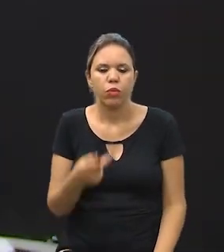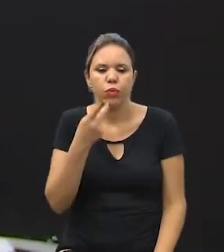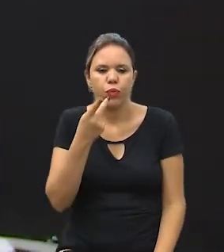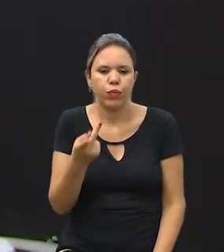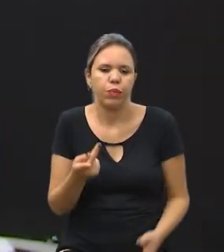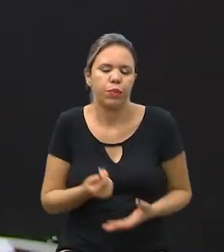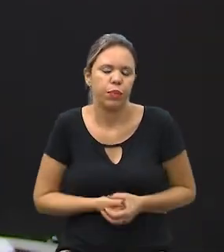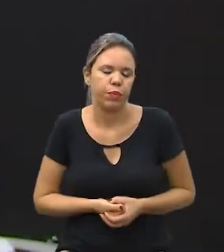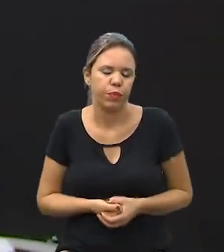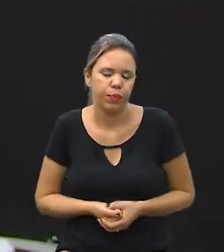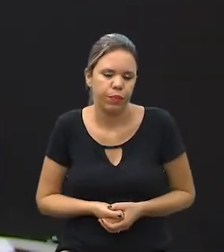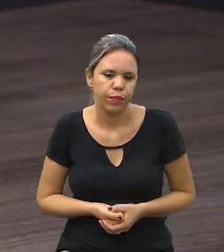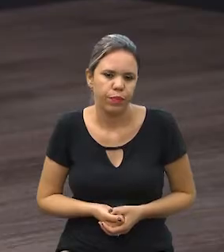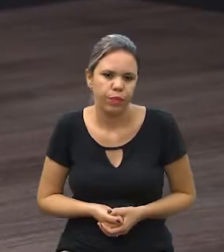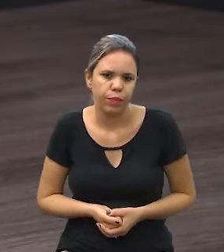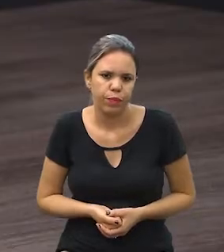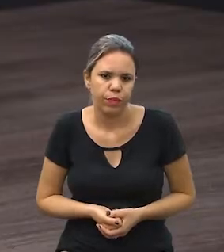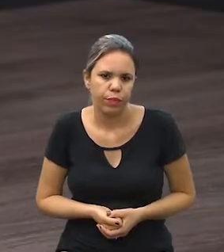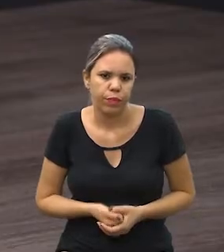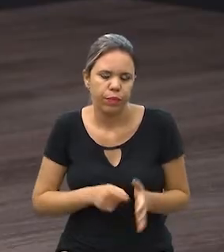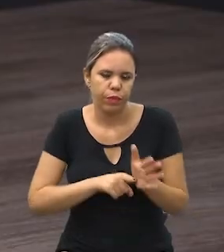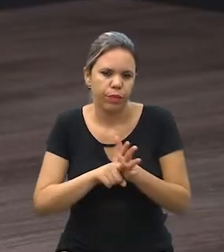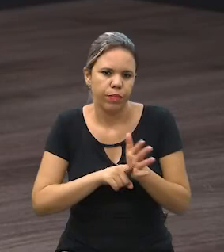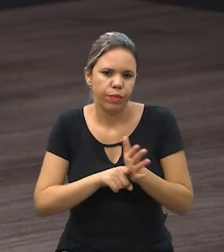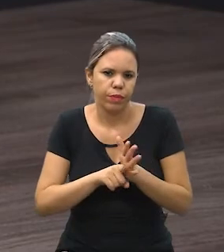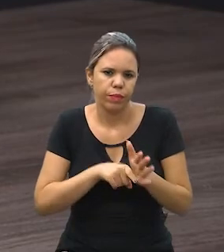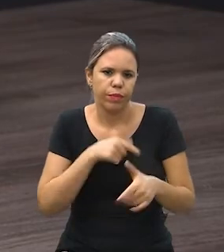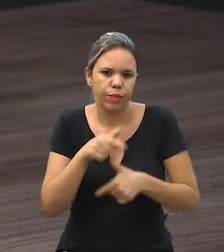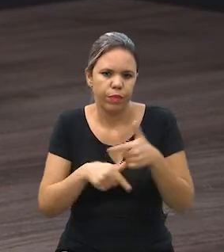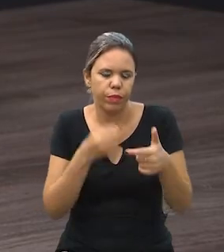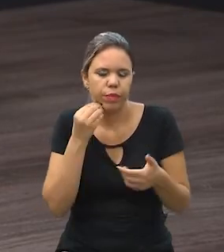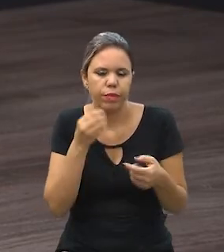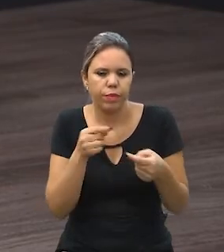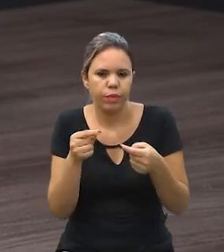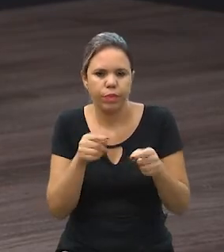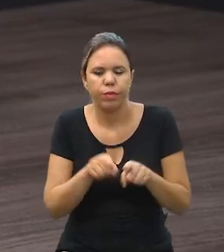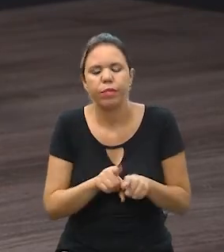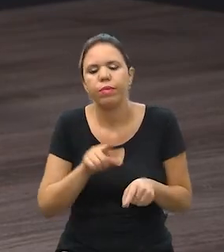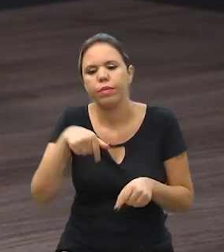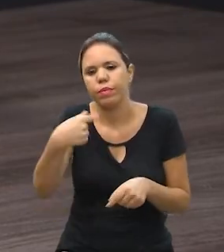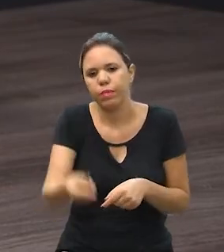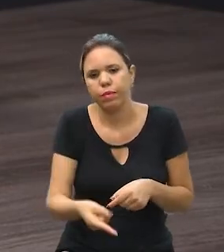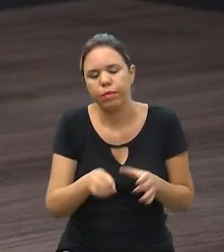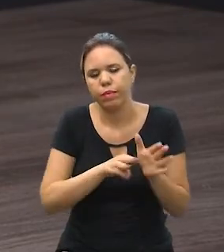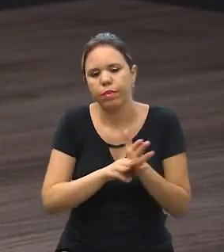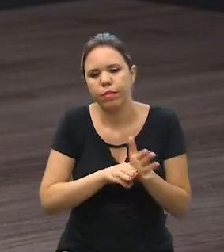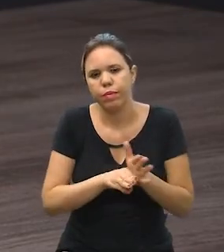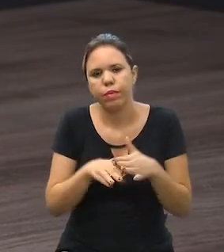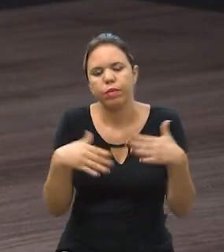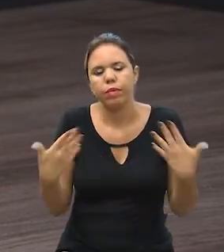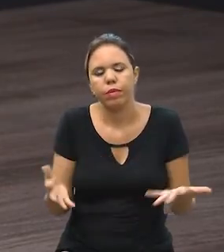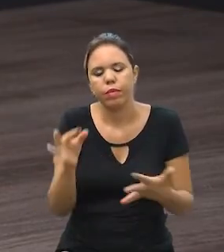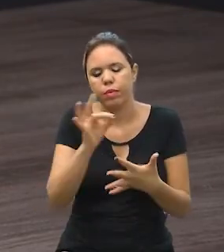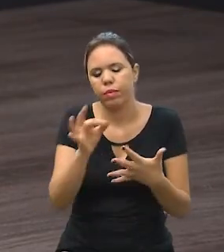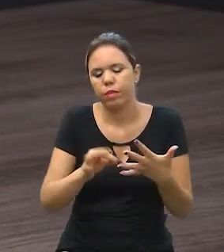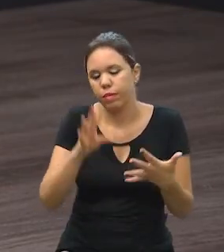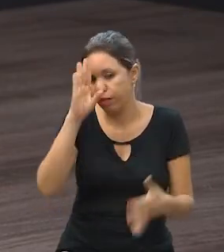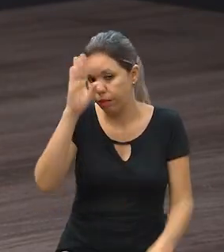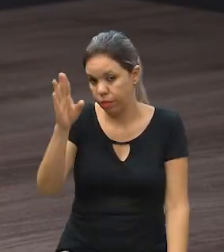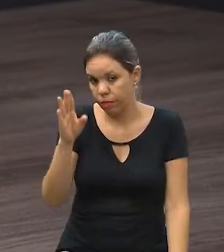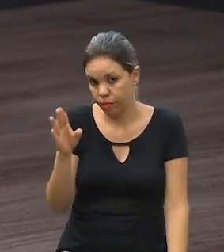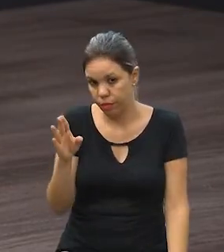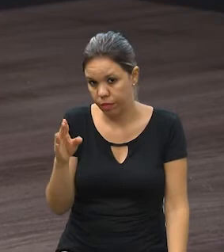fala nessa pesquisa de mercado e depois dessa metodologia, quais os